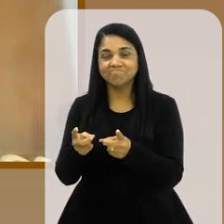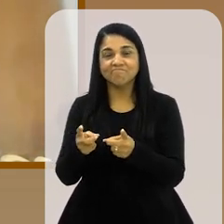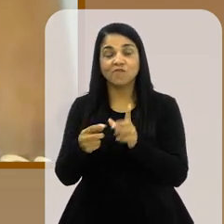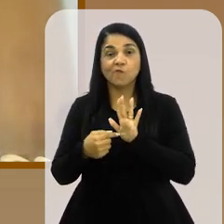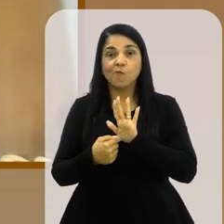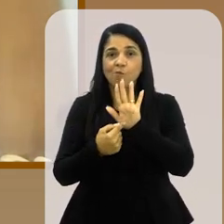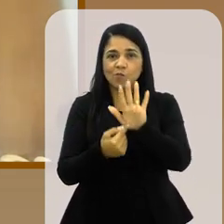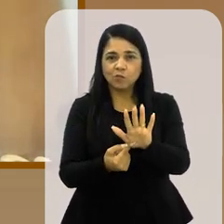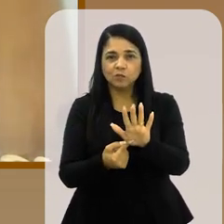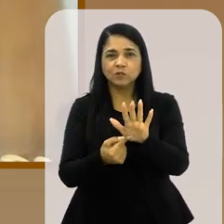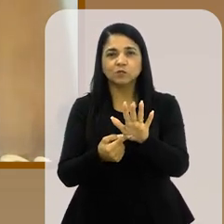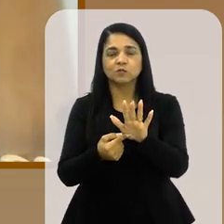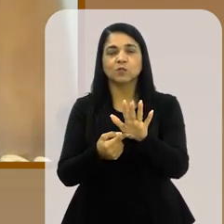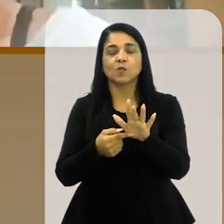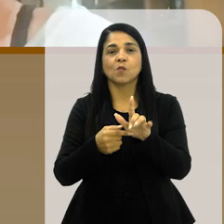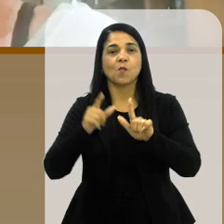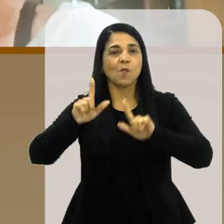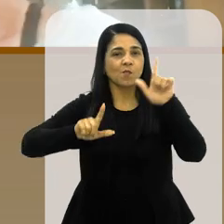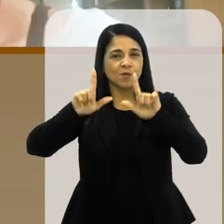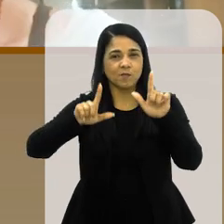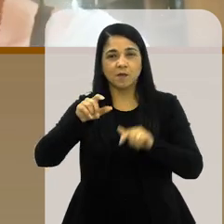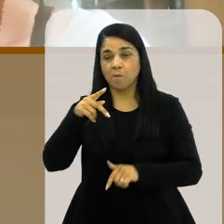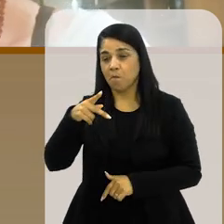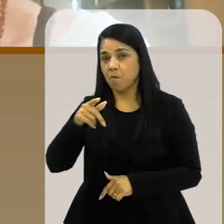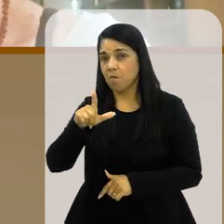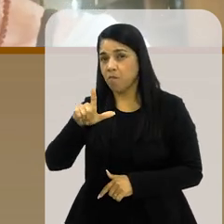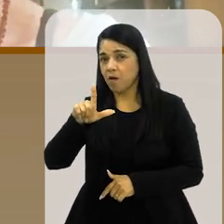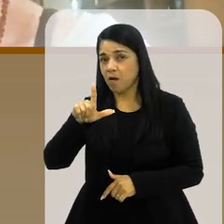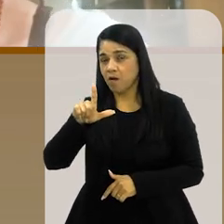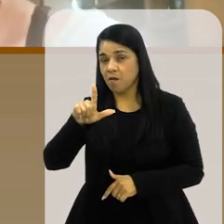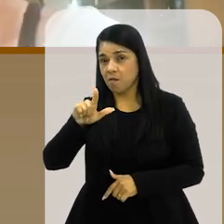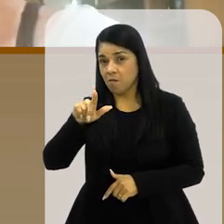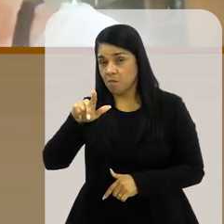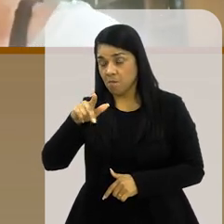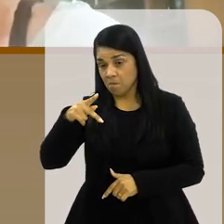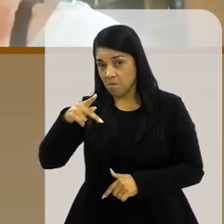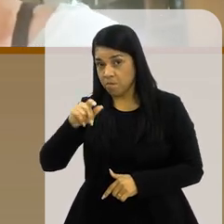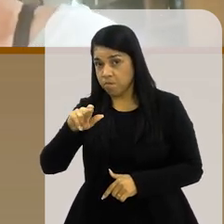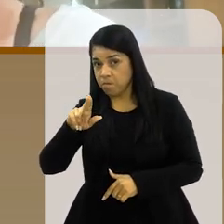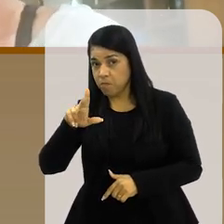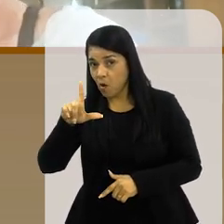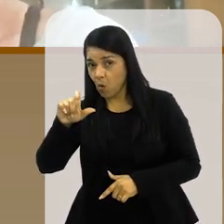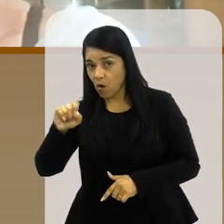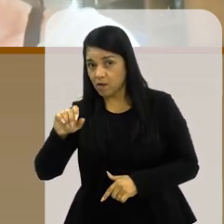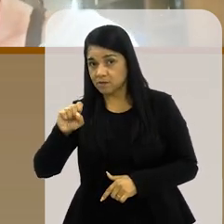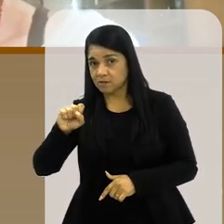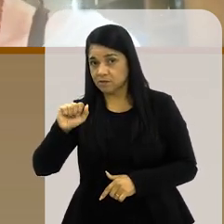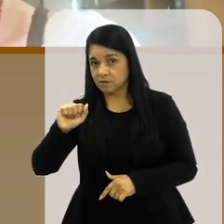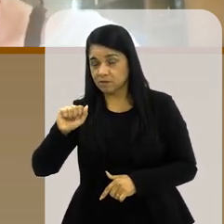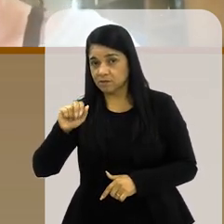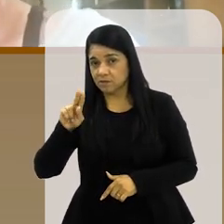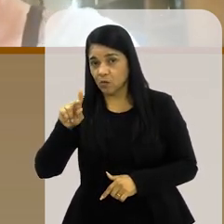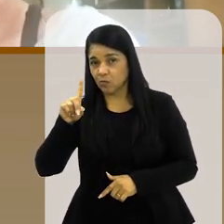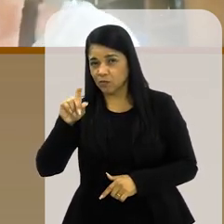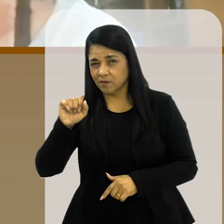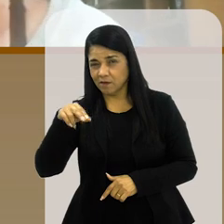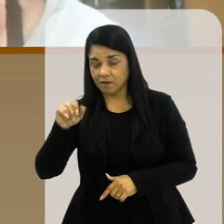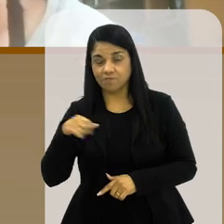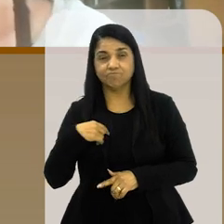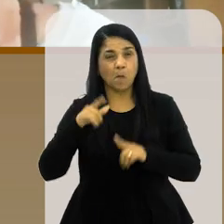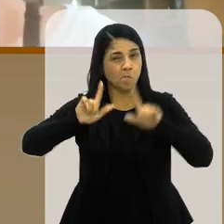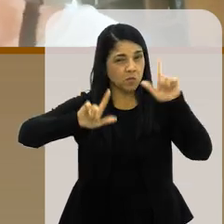num programa da Paula Saldanha. Isso era um programa famosíssimo na época que os meus filhos